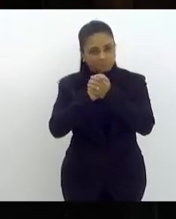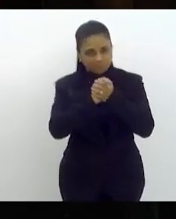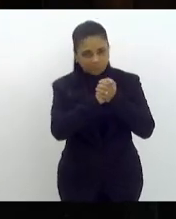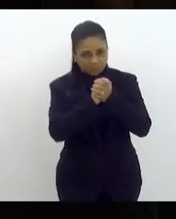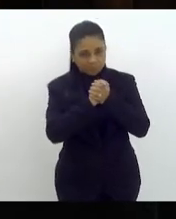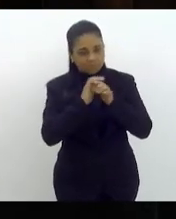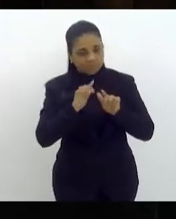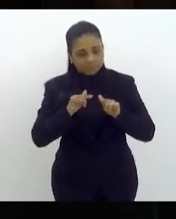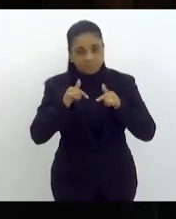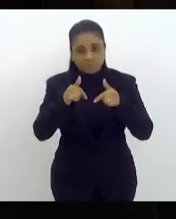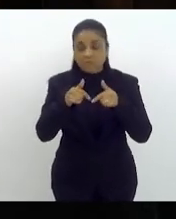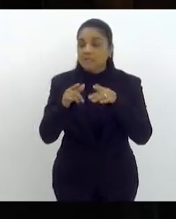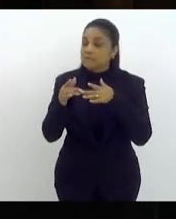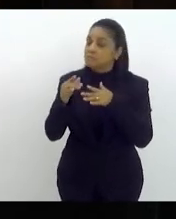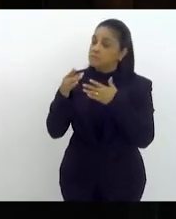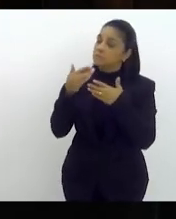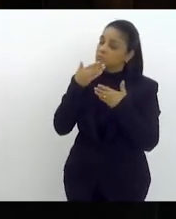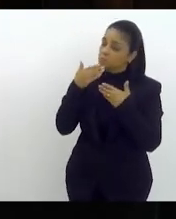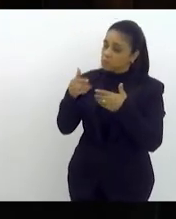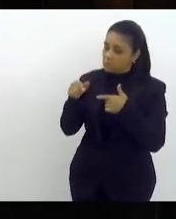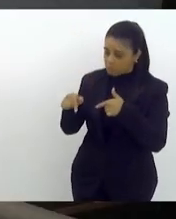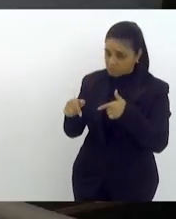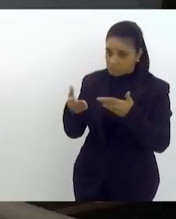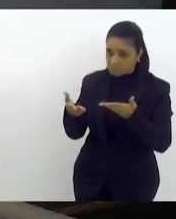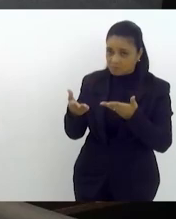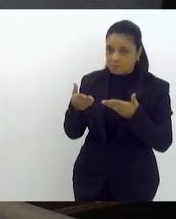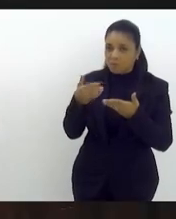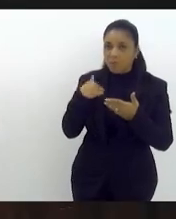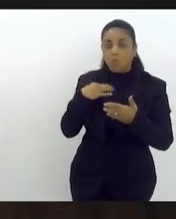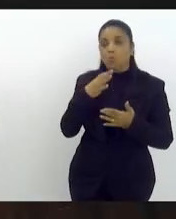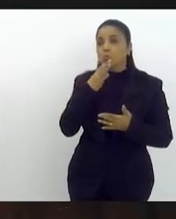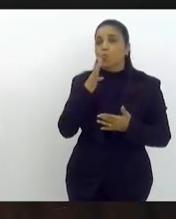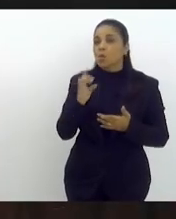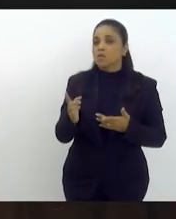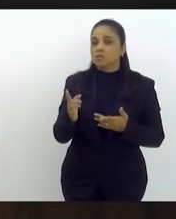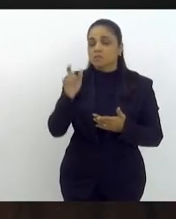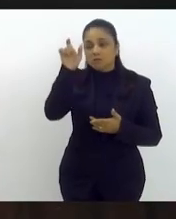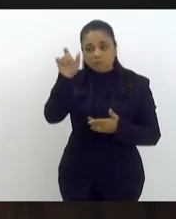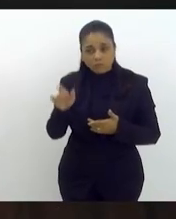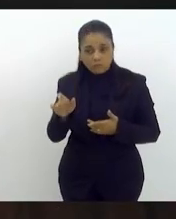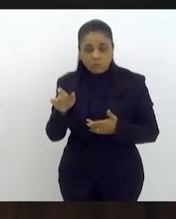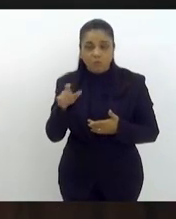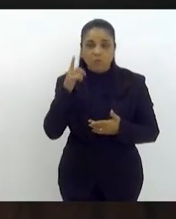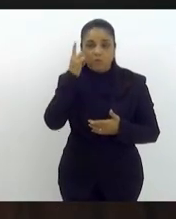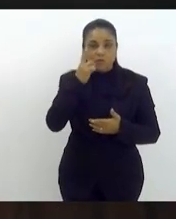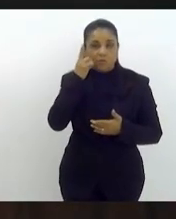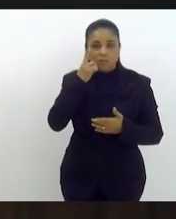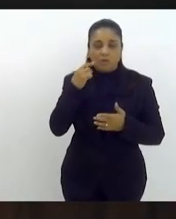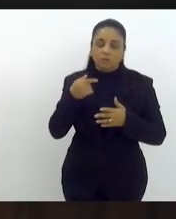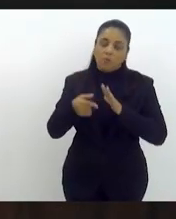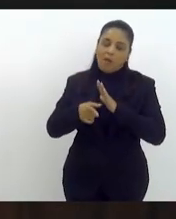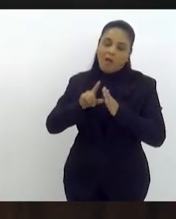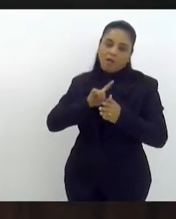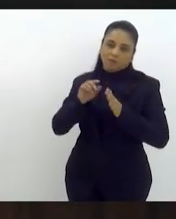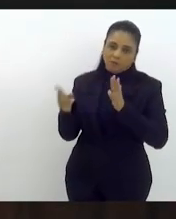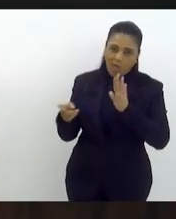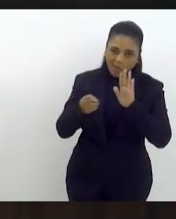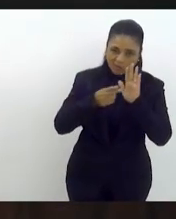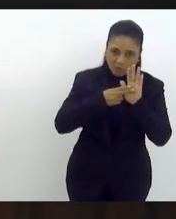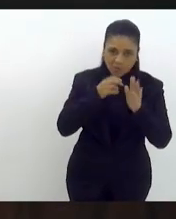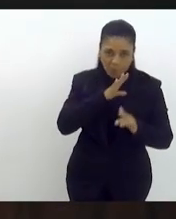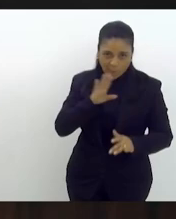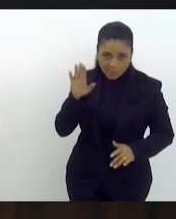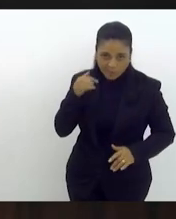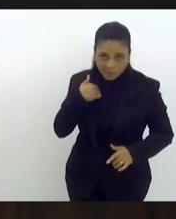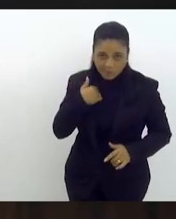Deputado é não conhecia o deputado antes de assumiu o mandato e que